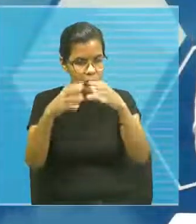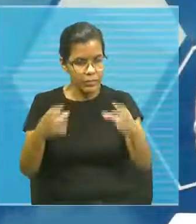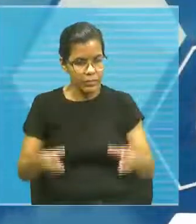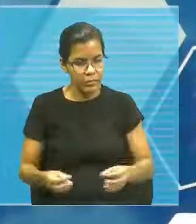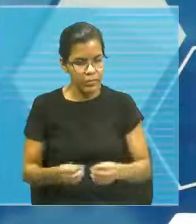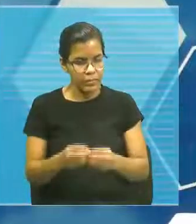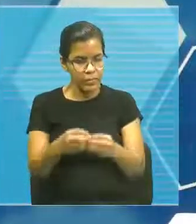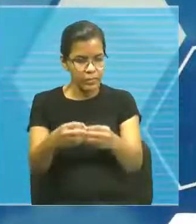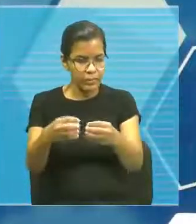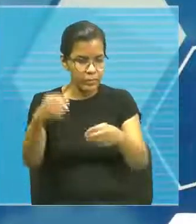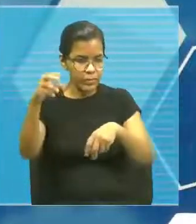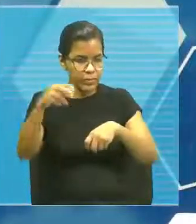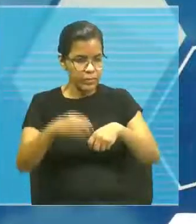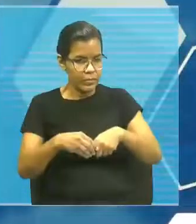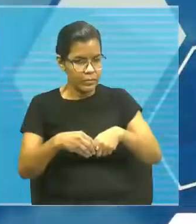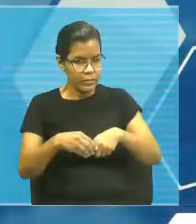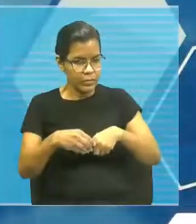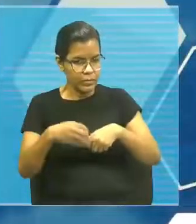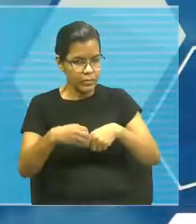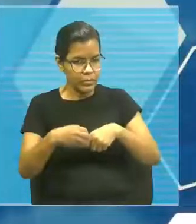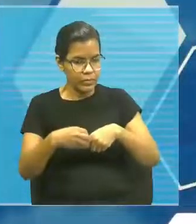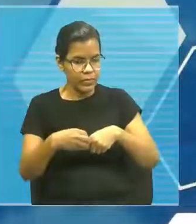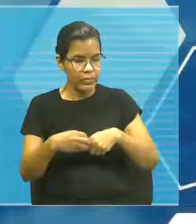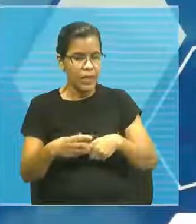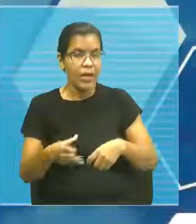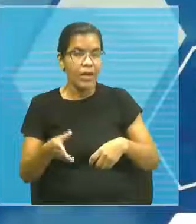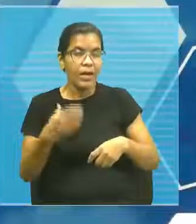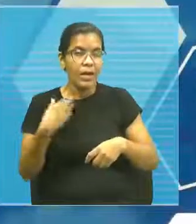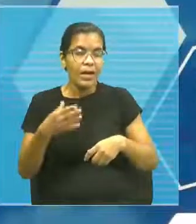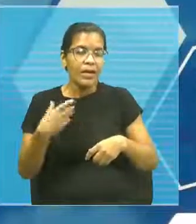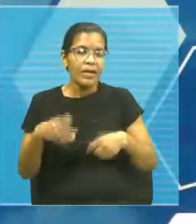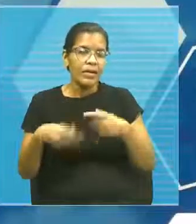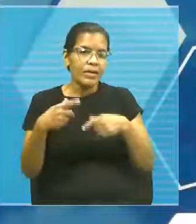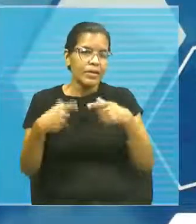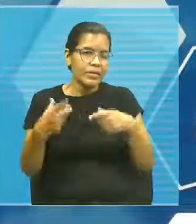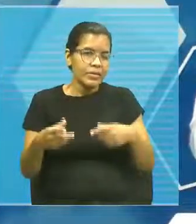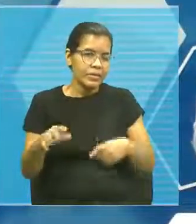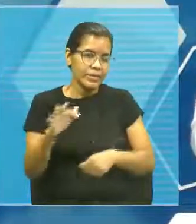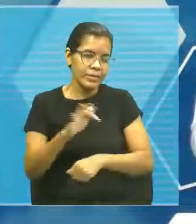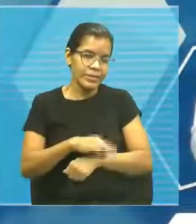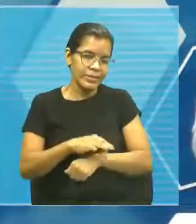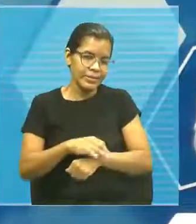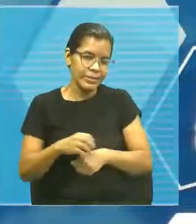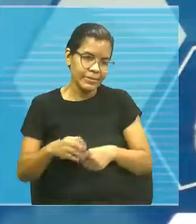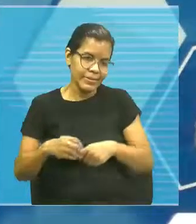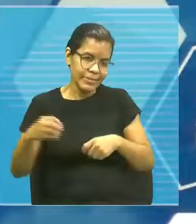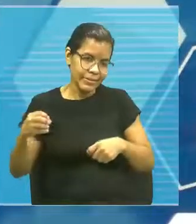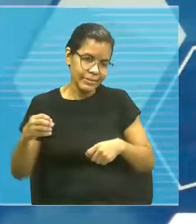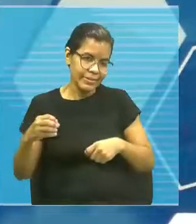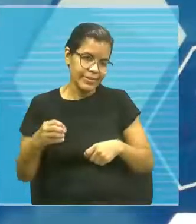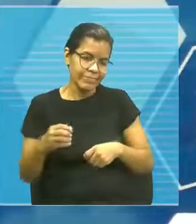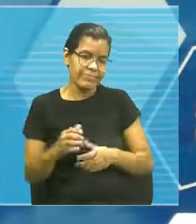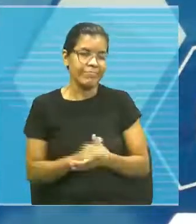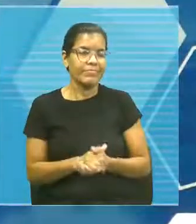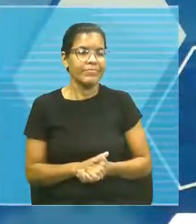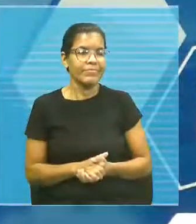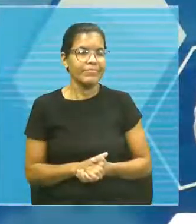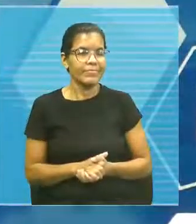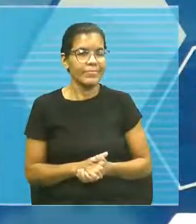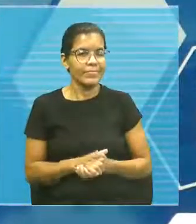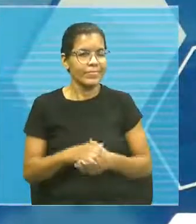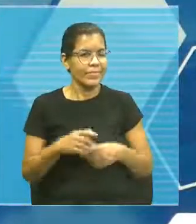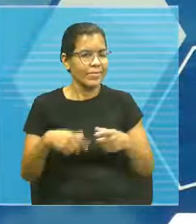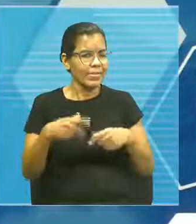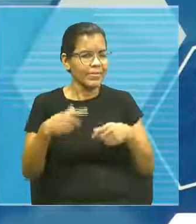cima do joelho. Ai, meu Deus, que alívio. Depois de um tempo, Josene, tira a onda, né, Josene? Vou te dizer. Depois